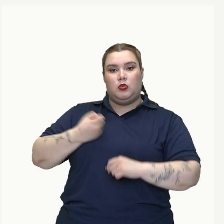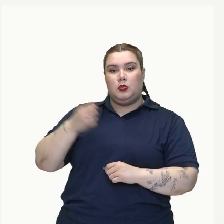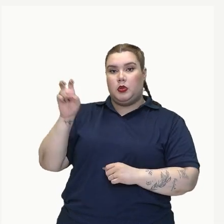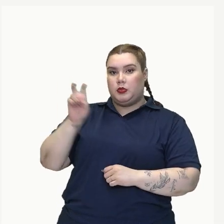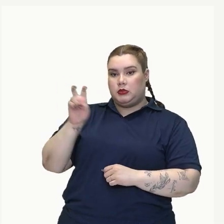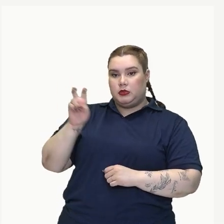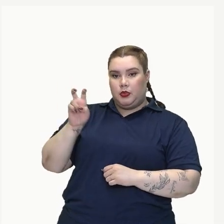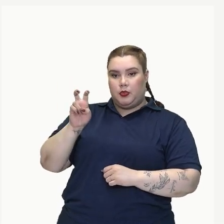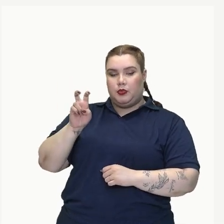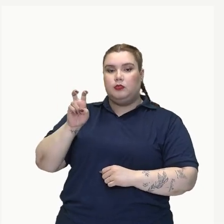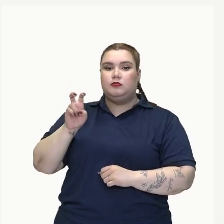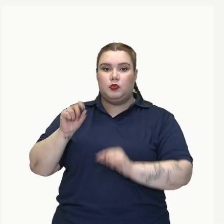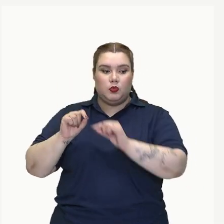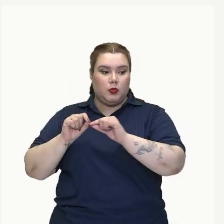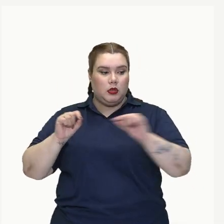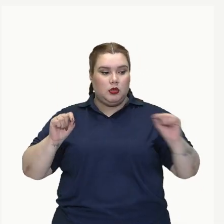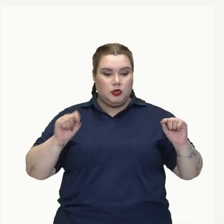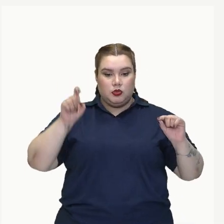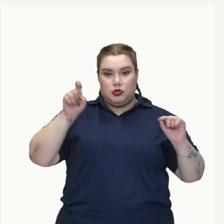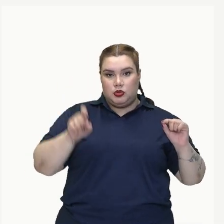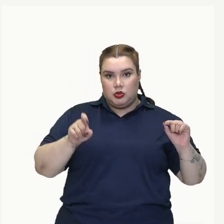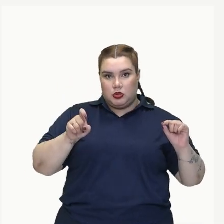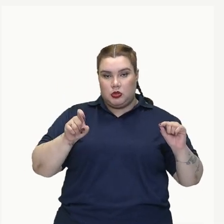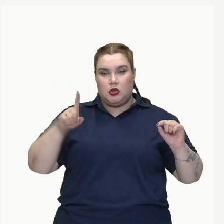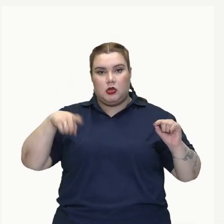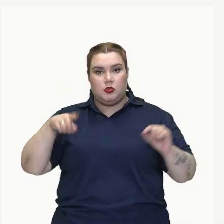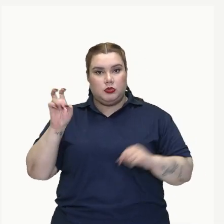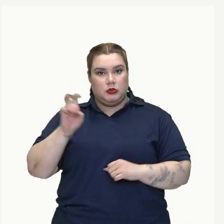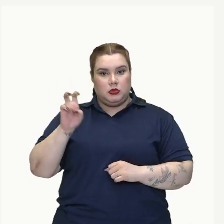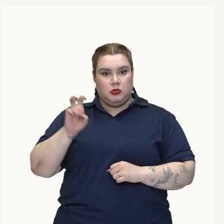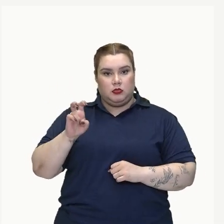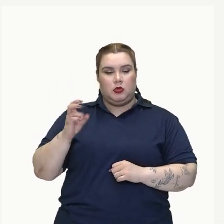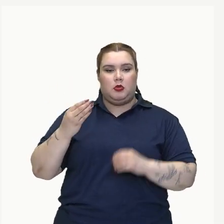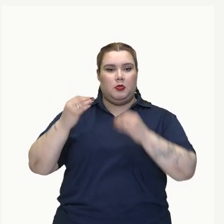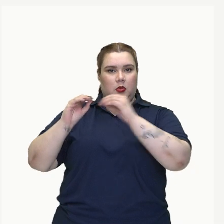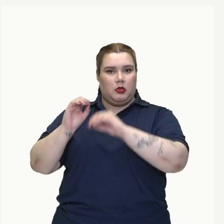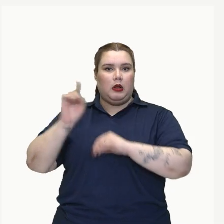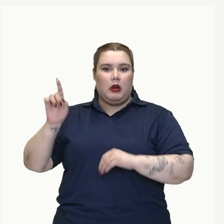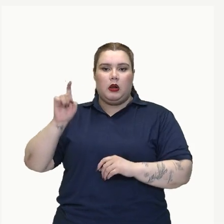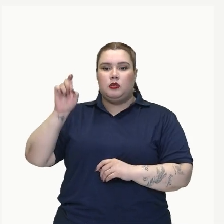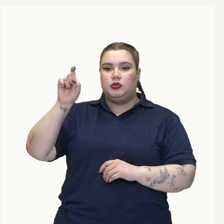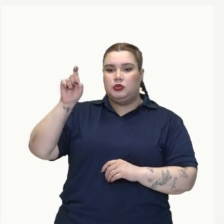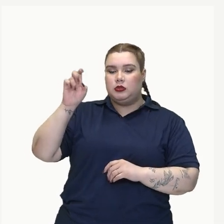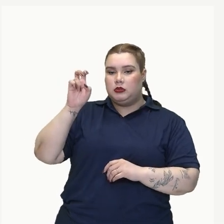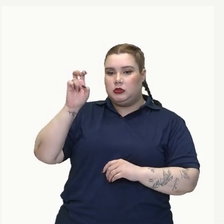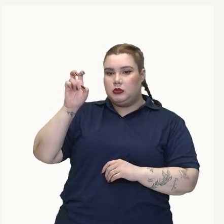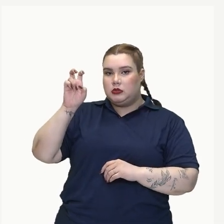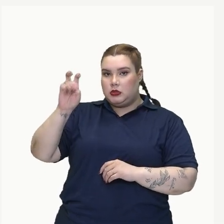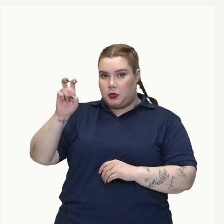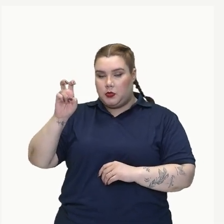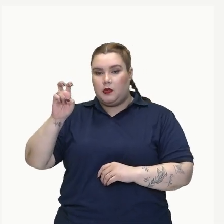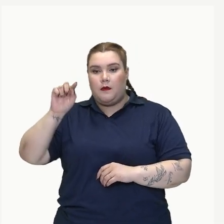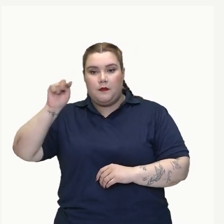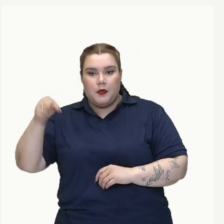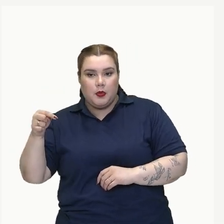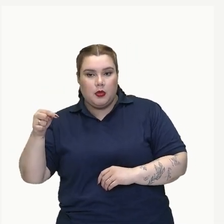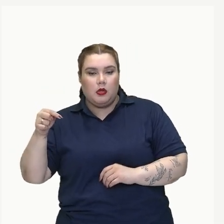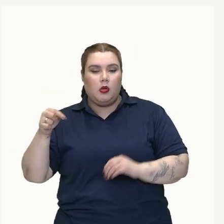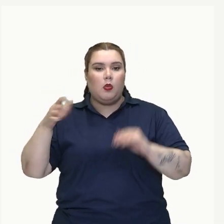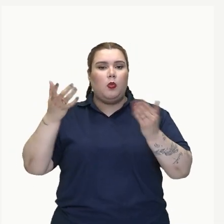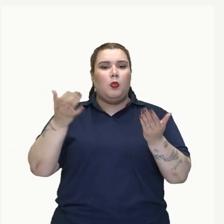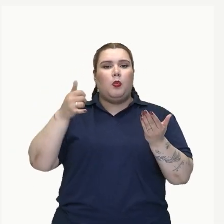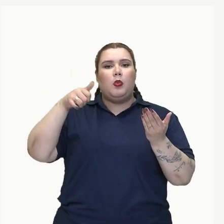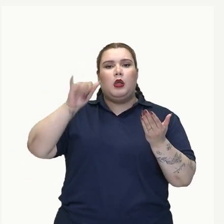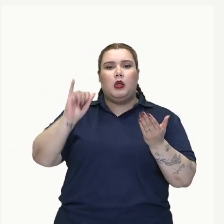5, é a posição 5. Então, primeiro eu escrevo 5. E depois eu verifico qual é a posição dele